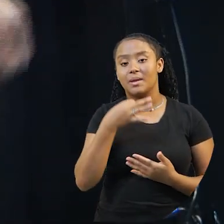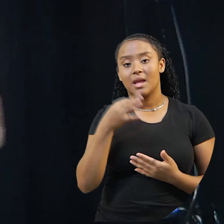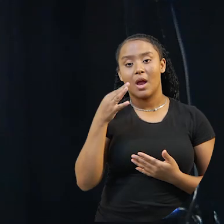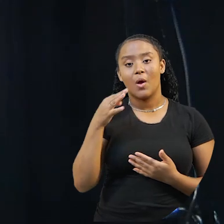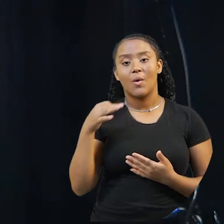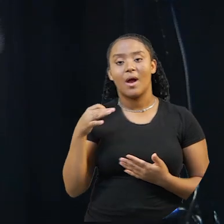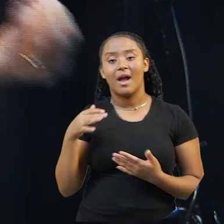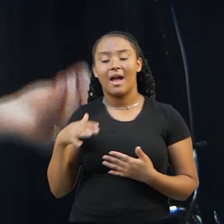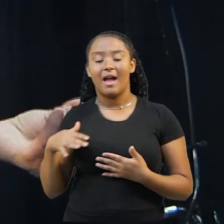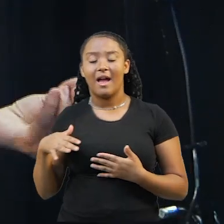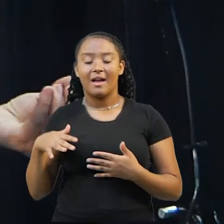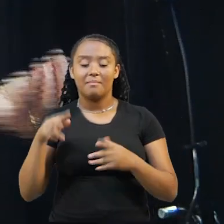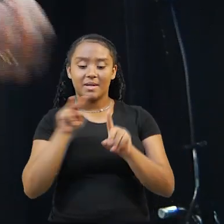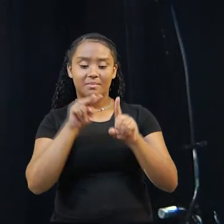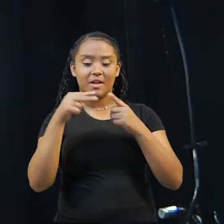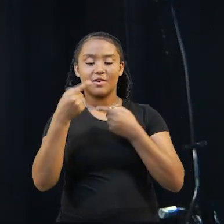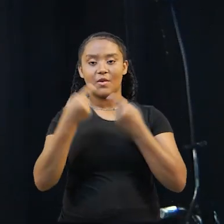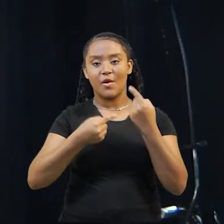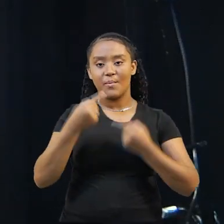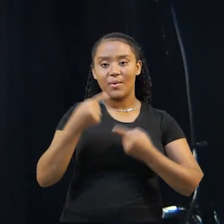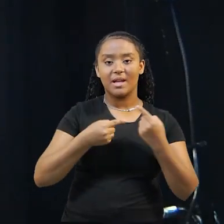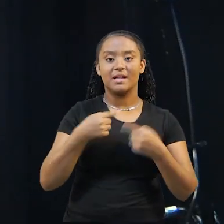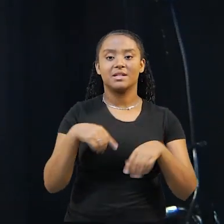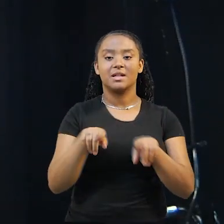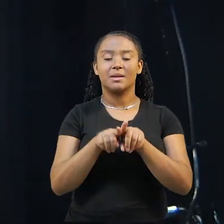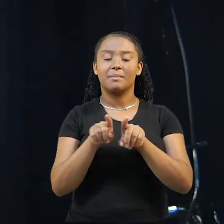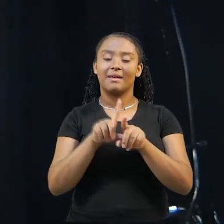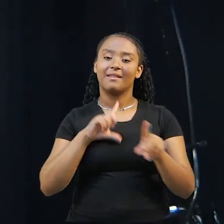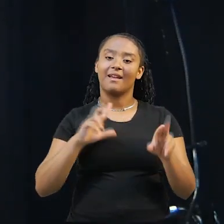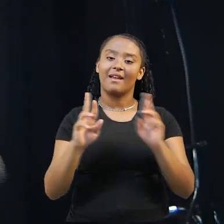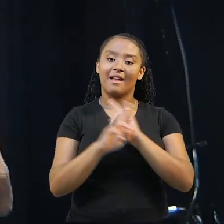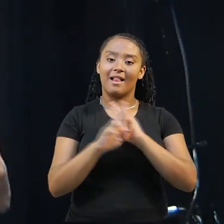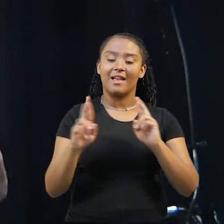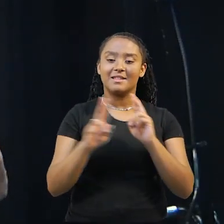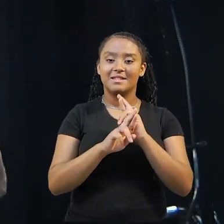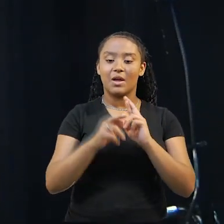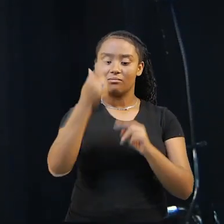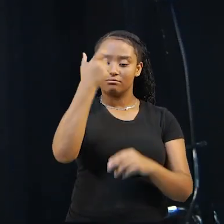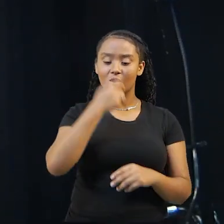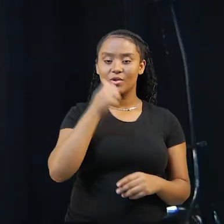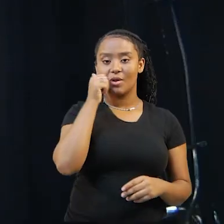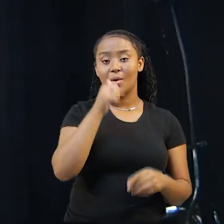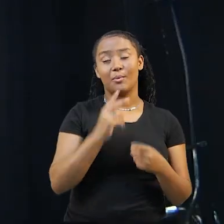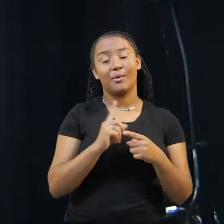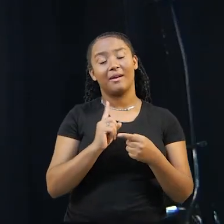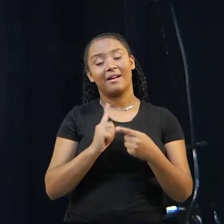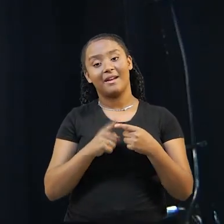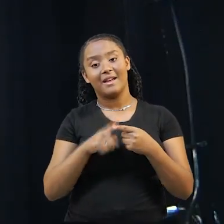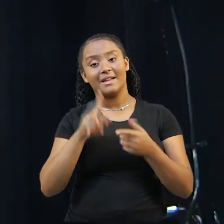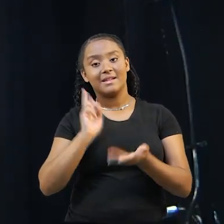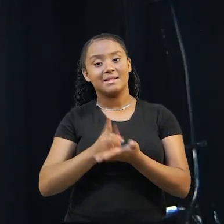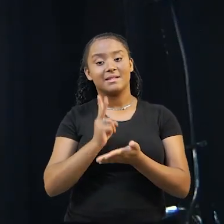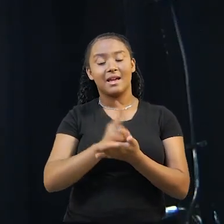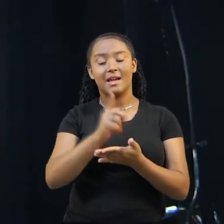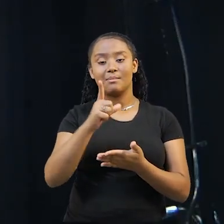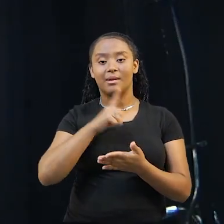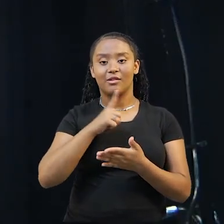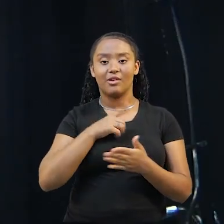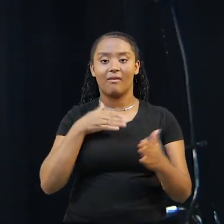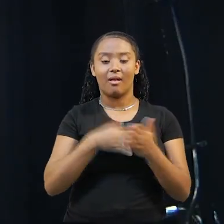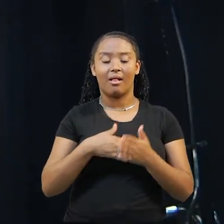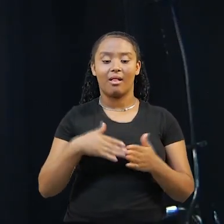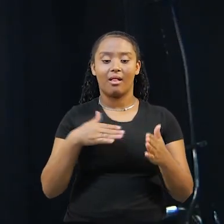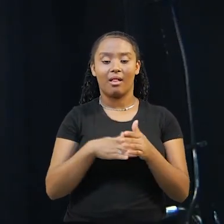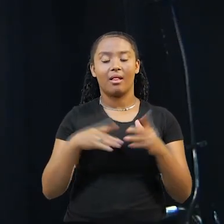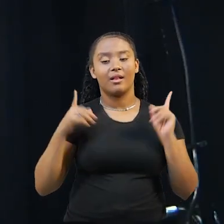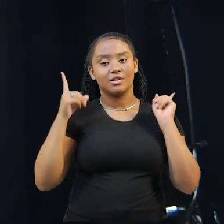que o lado político, talvez, que você tenha trazido, tem a ver com a questão feminina, porque eu sempre enfrentei